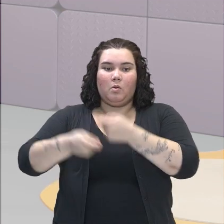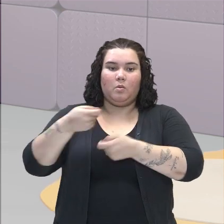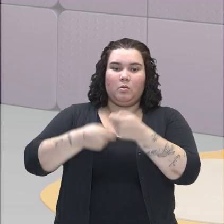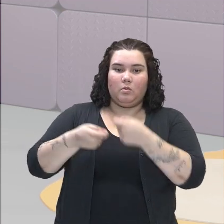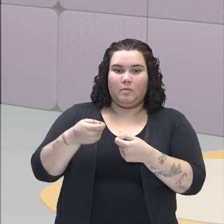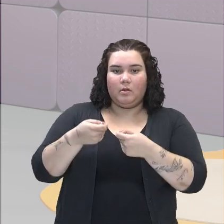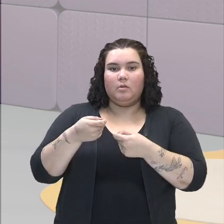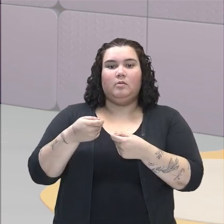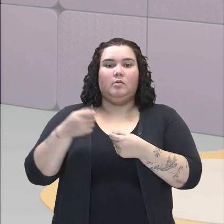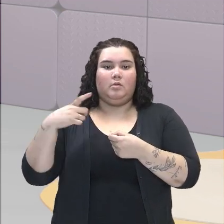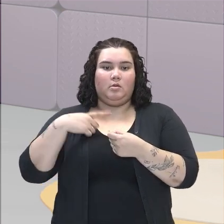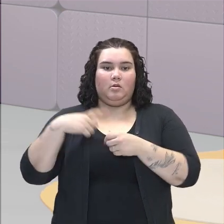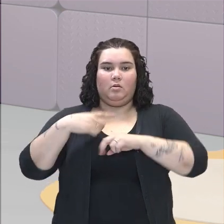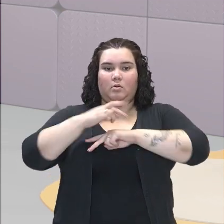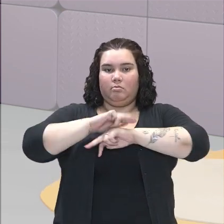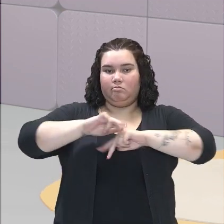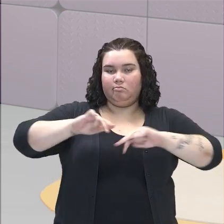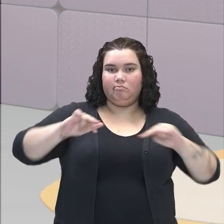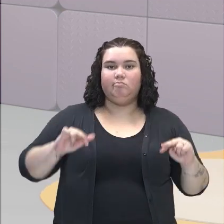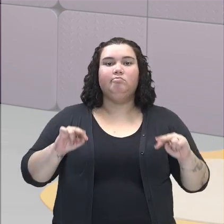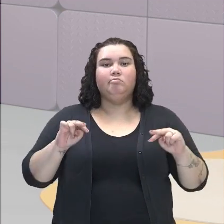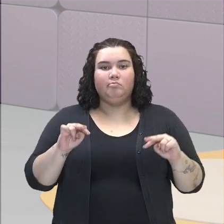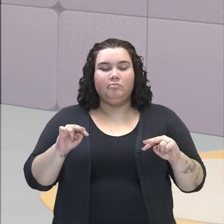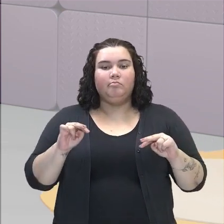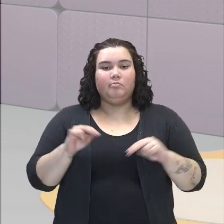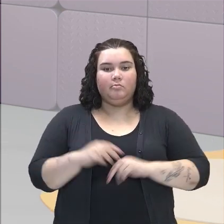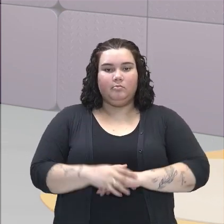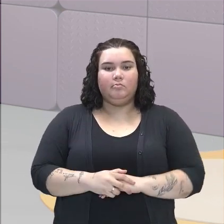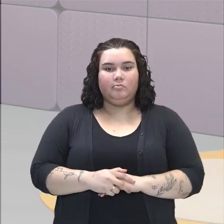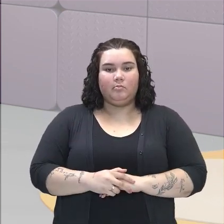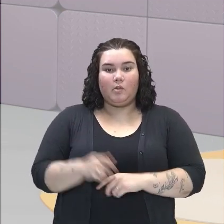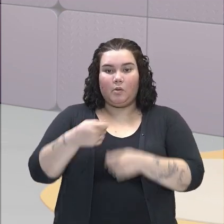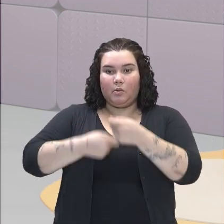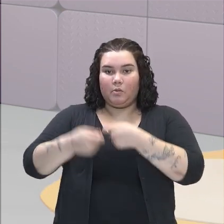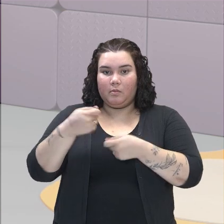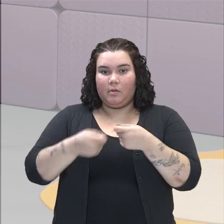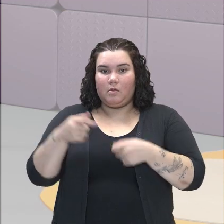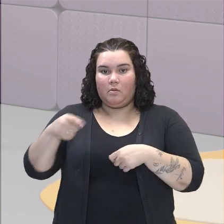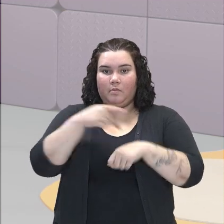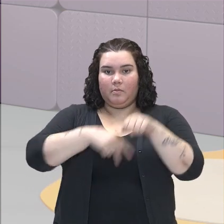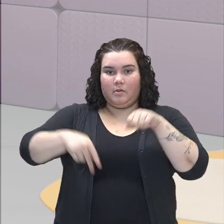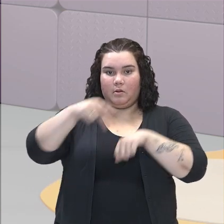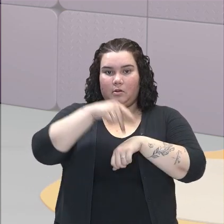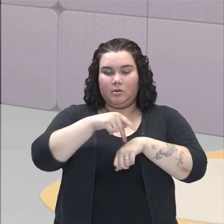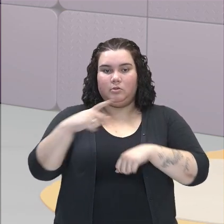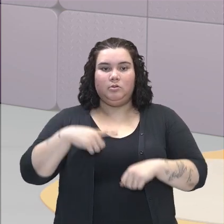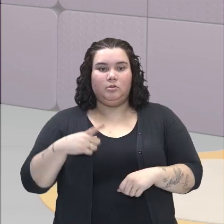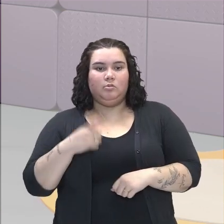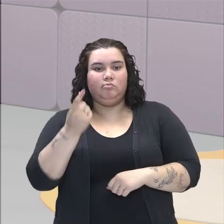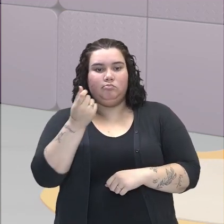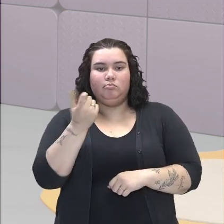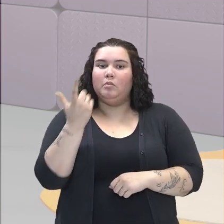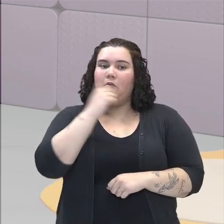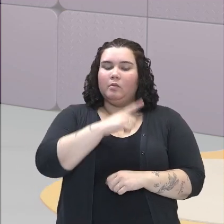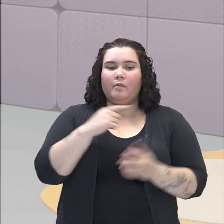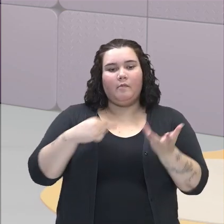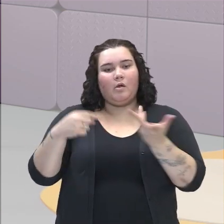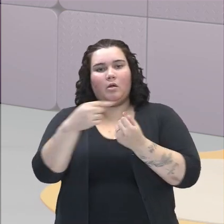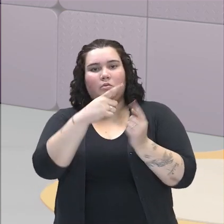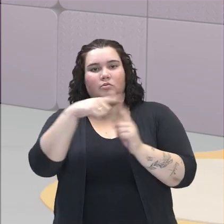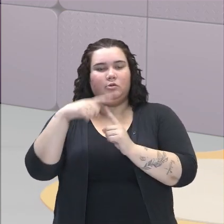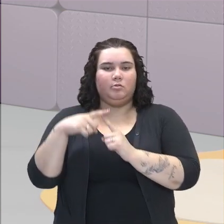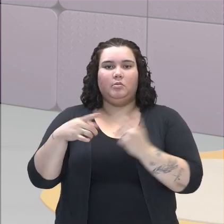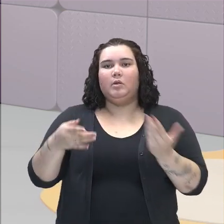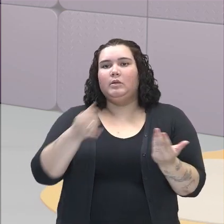chama de diversificada. Né? Uma economia onde o país ganha dinheiro de várias formas, tanto com